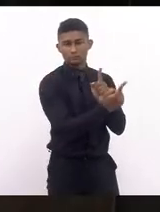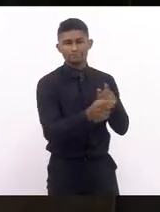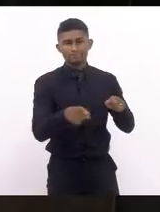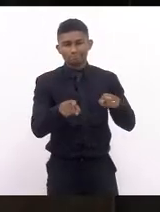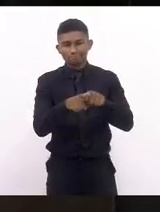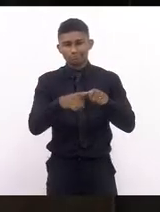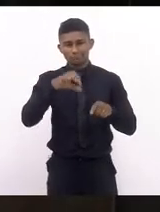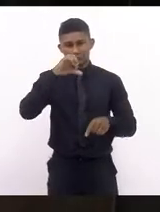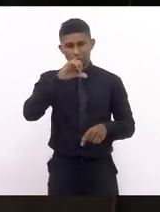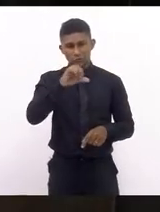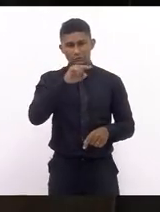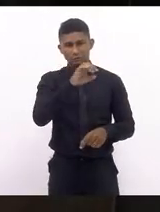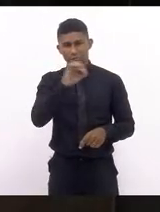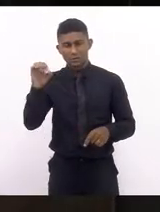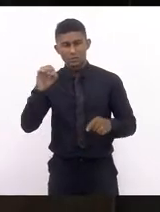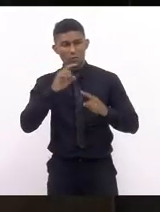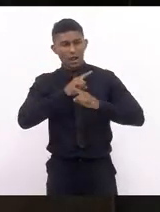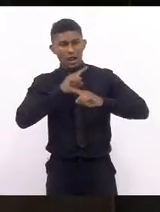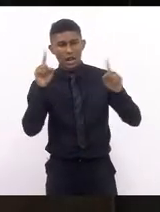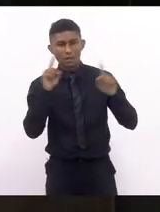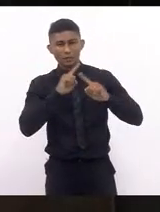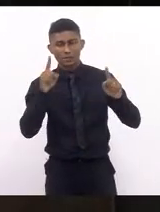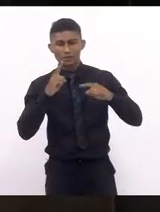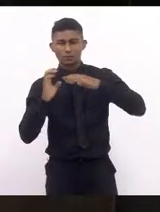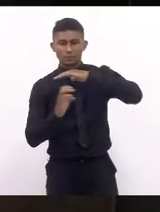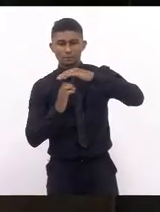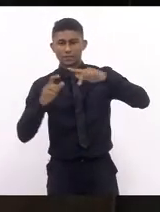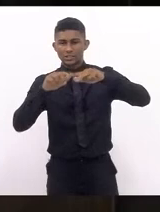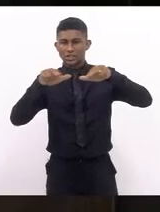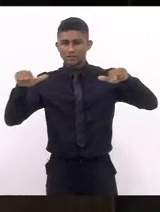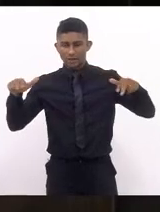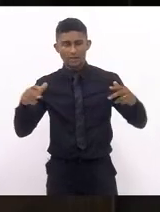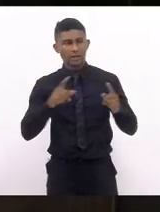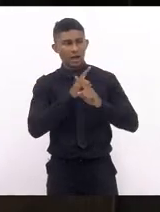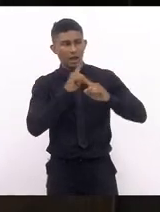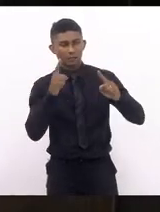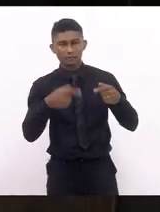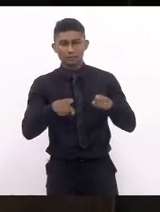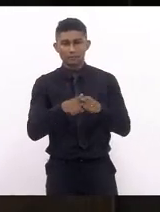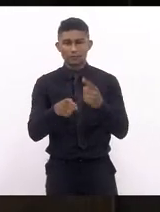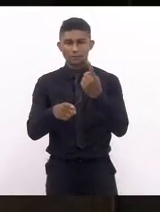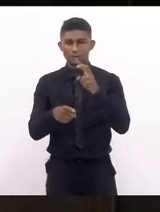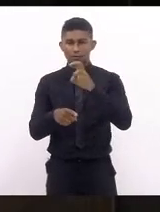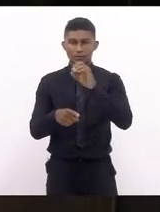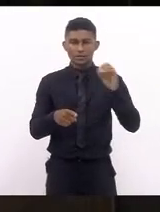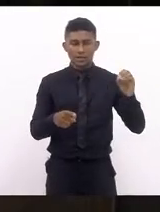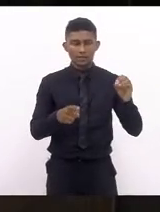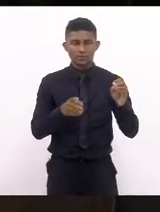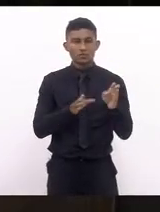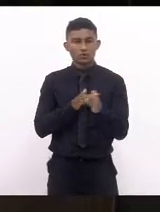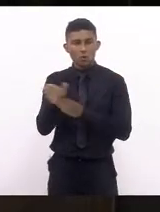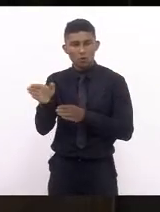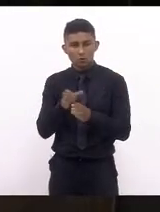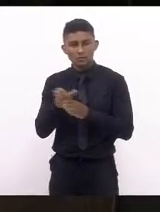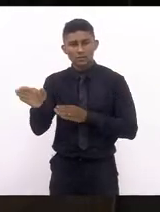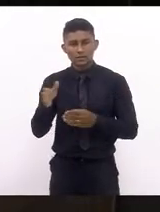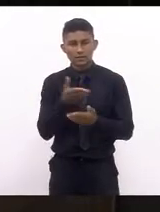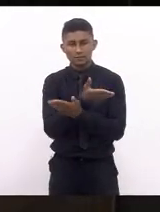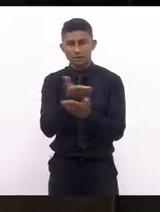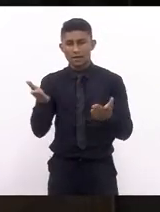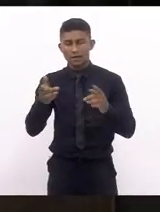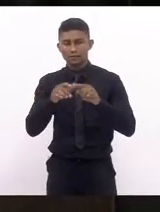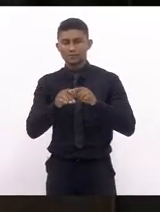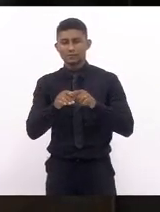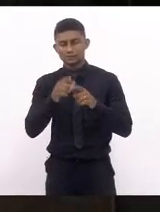9900 91 reclamações referente a empresas ou serviços em 1580 orienta orientações prestadas aos